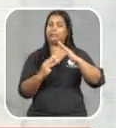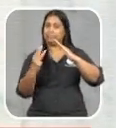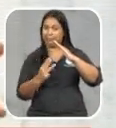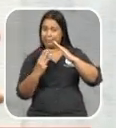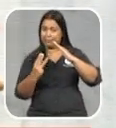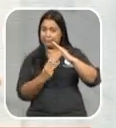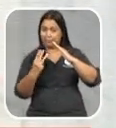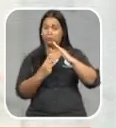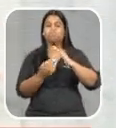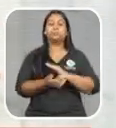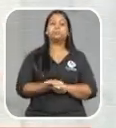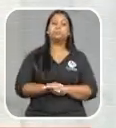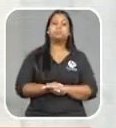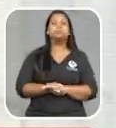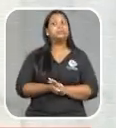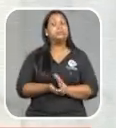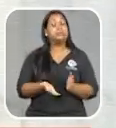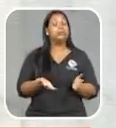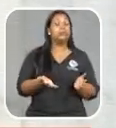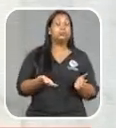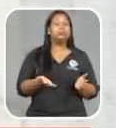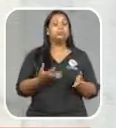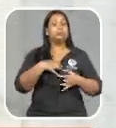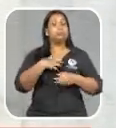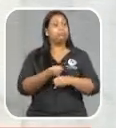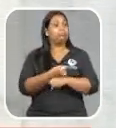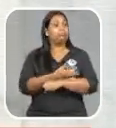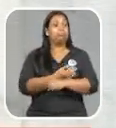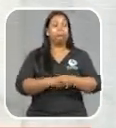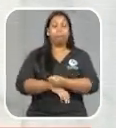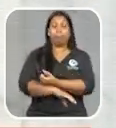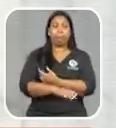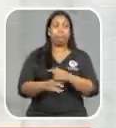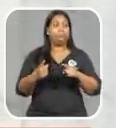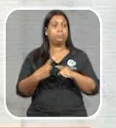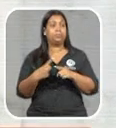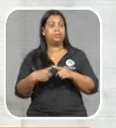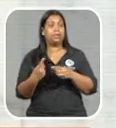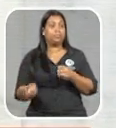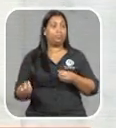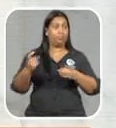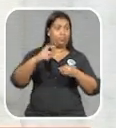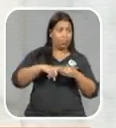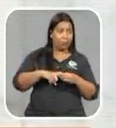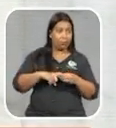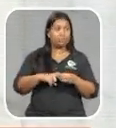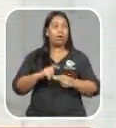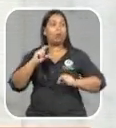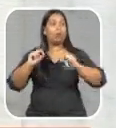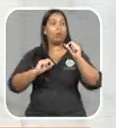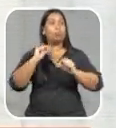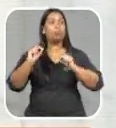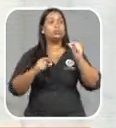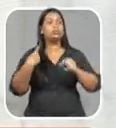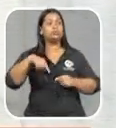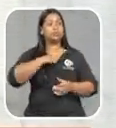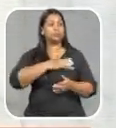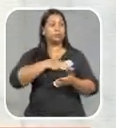pouco a razão da minha militância política, que é a defesa da classe trabalhadora, de quem produz, de fato, riqueza para esse